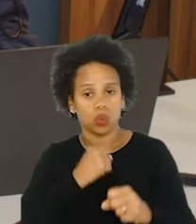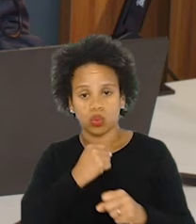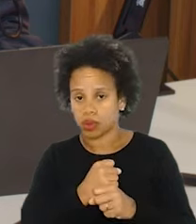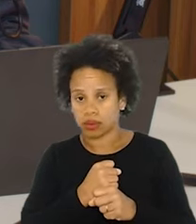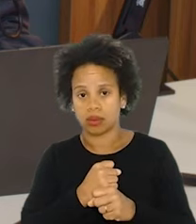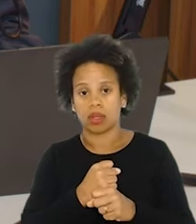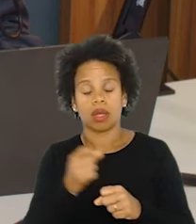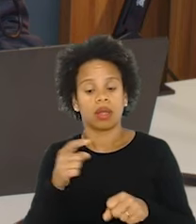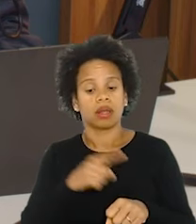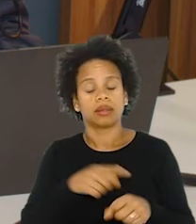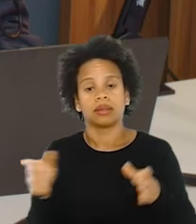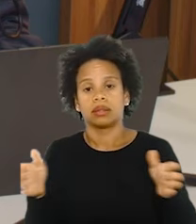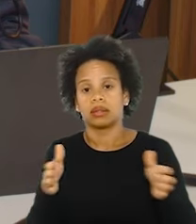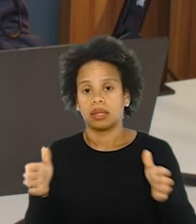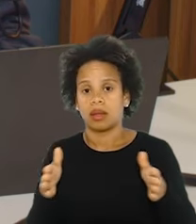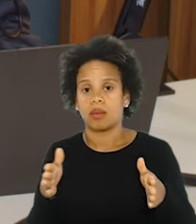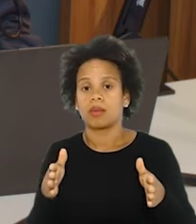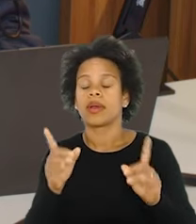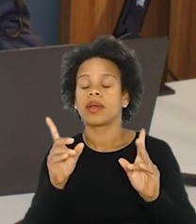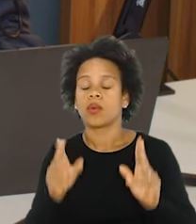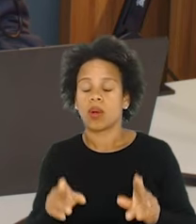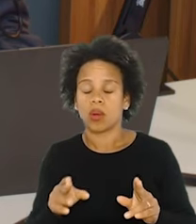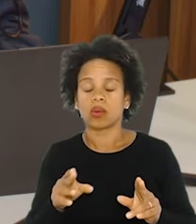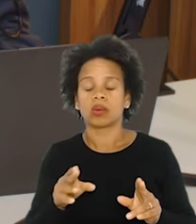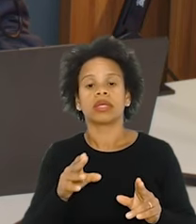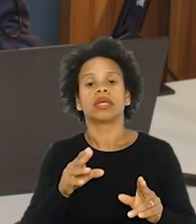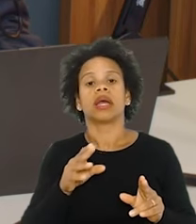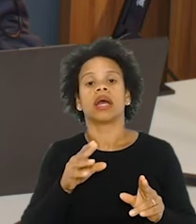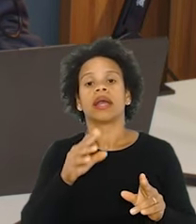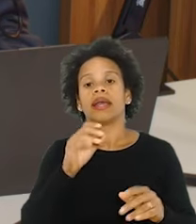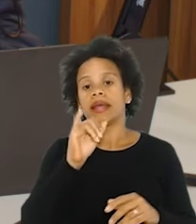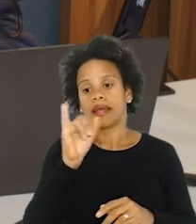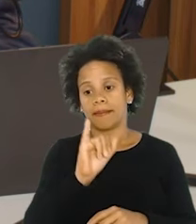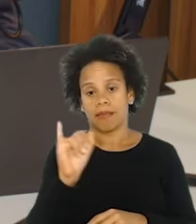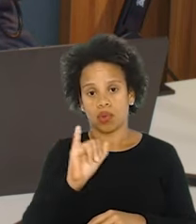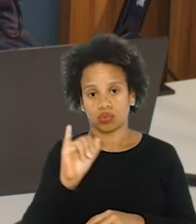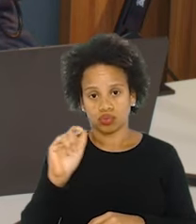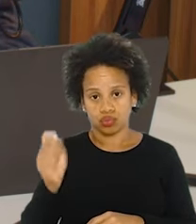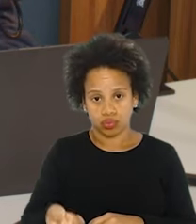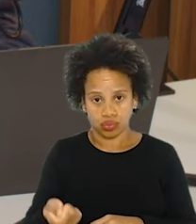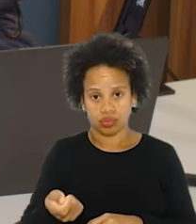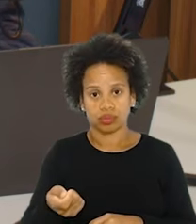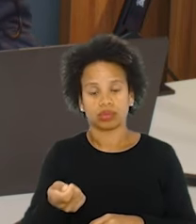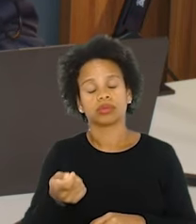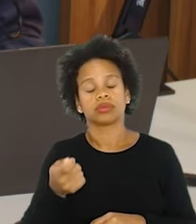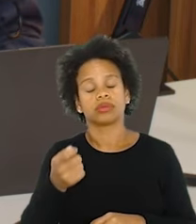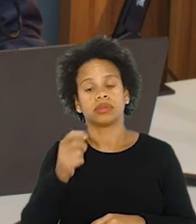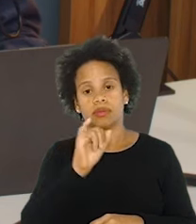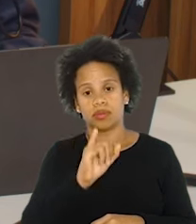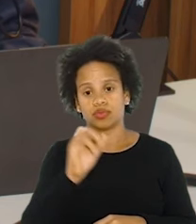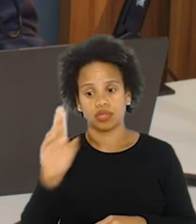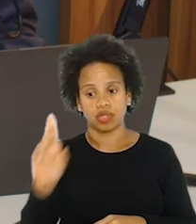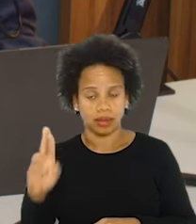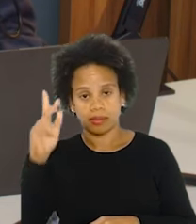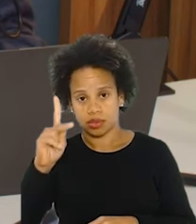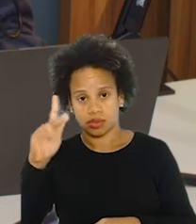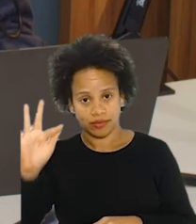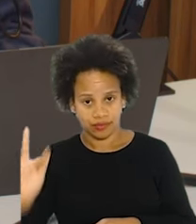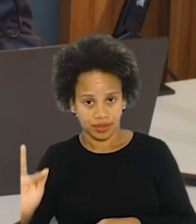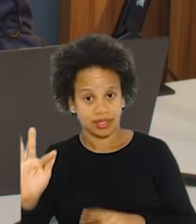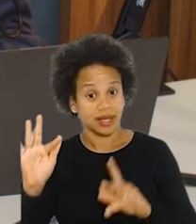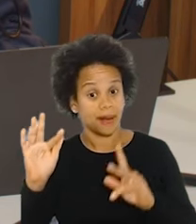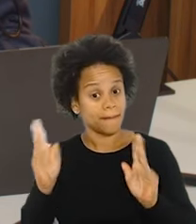igual para declaração de imposto de renda de pessoa física que é o ajuste anual na verdade Ah por isso que dá confusão então exato Isso daí dá Muita